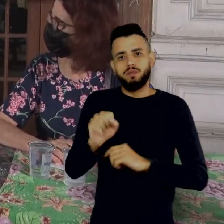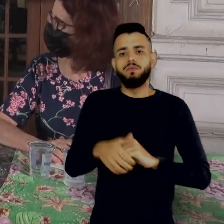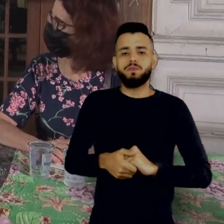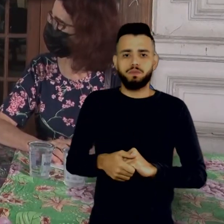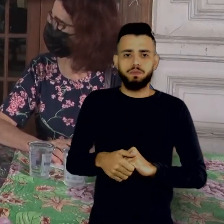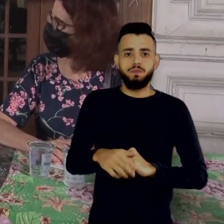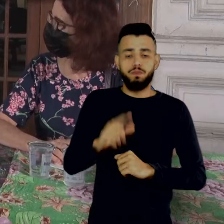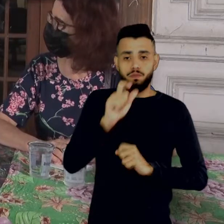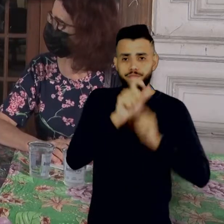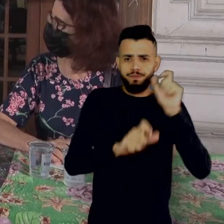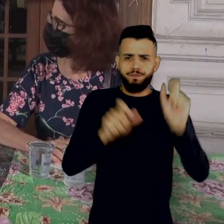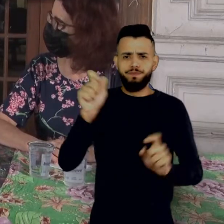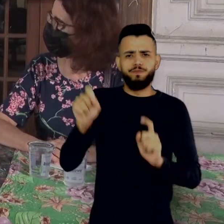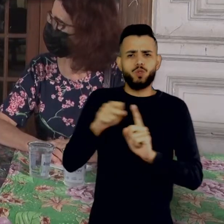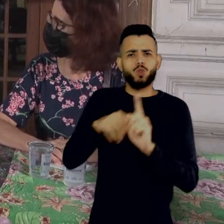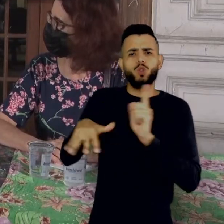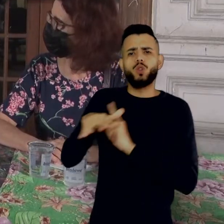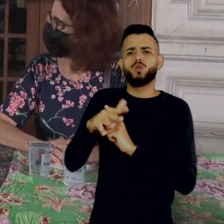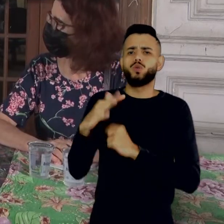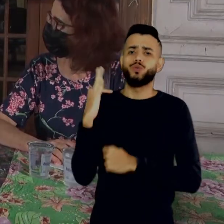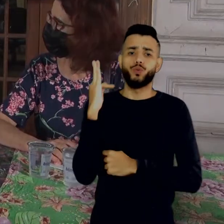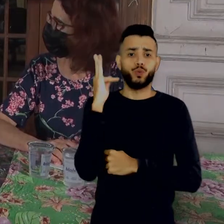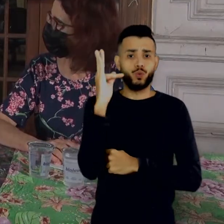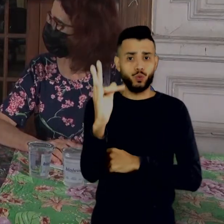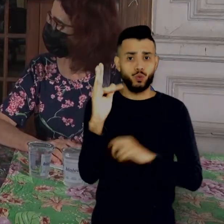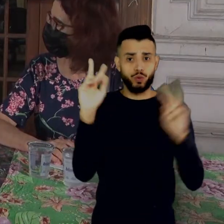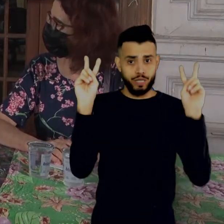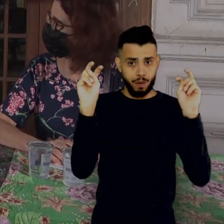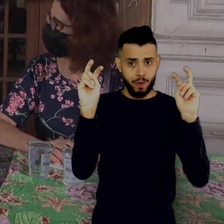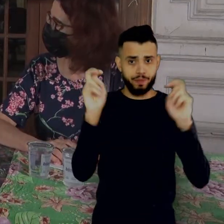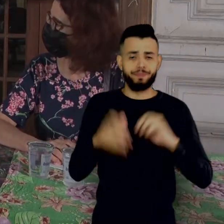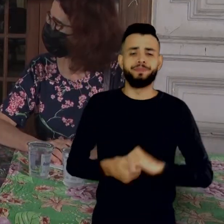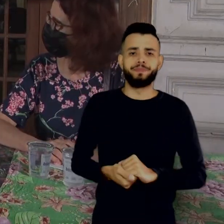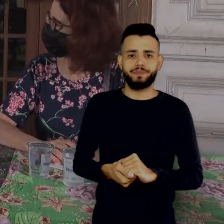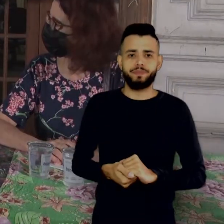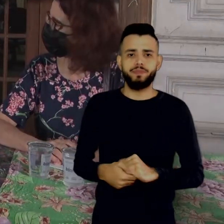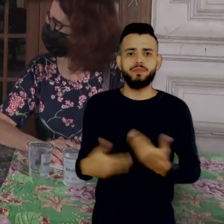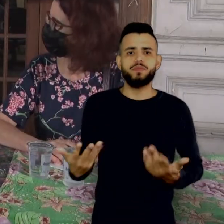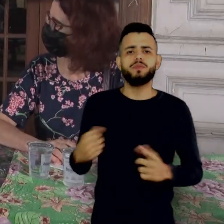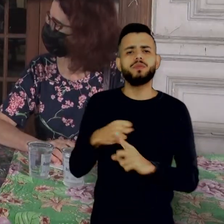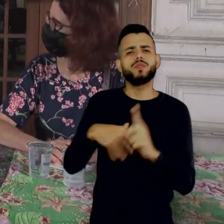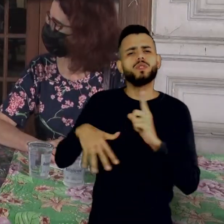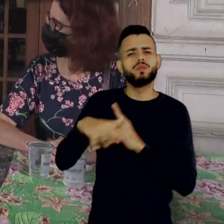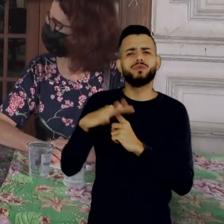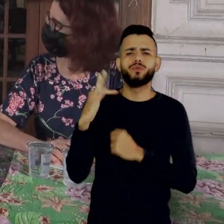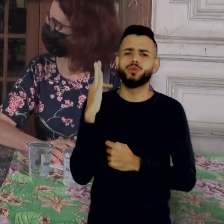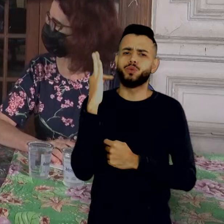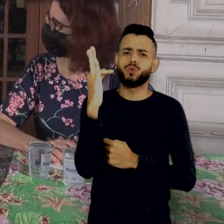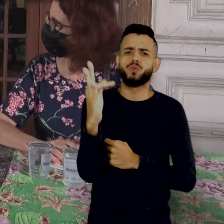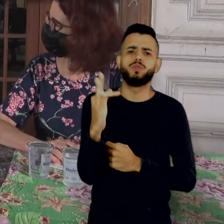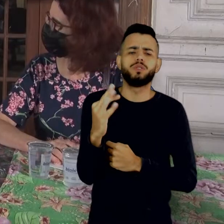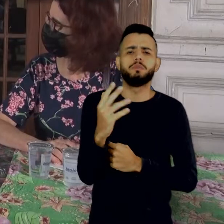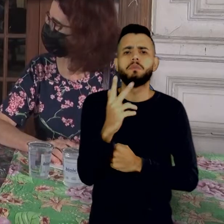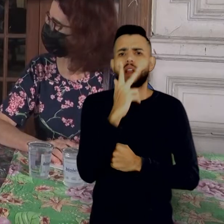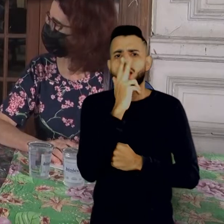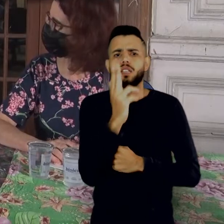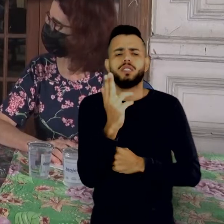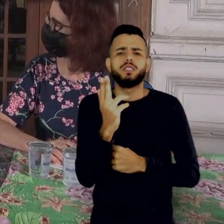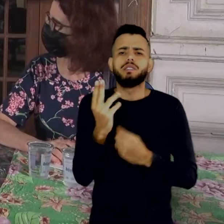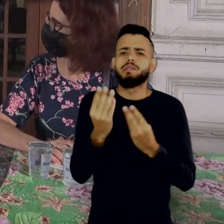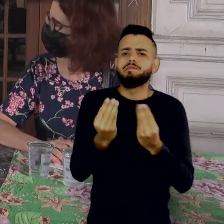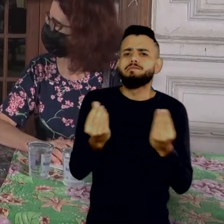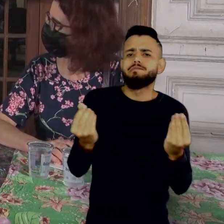intitulado Sociólogos do Futuro, né? E Sociólogos do Futuro é uma sessão muito esvaziada, às vezes no horário de